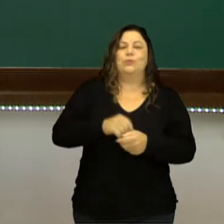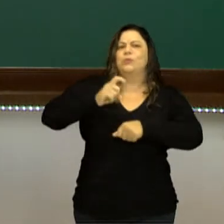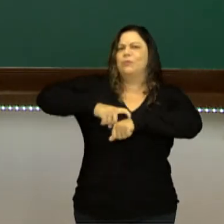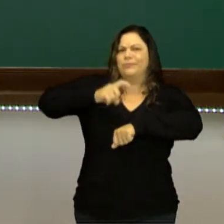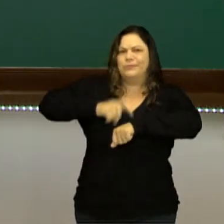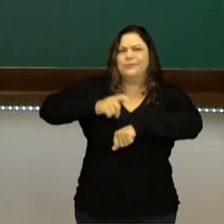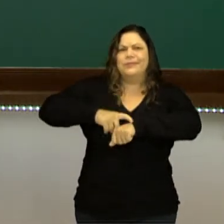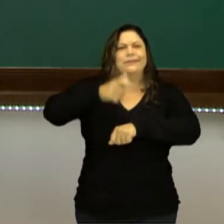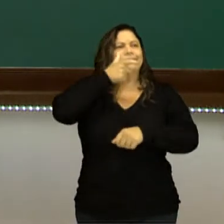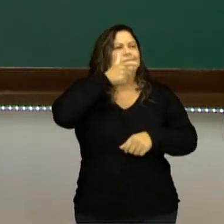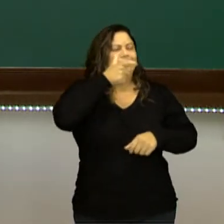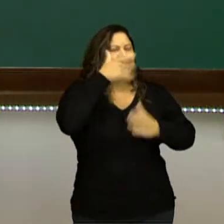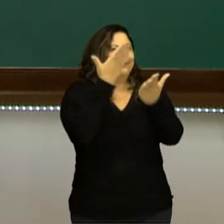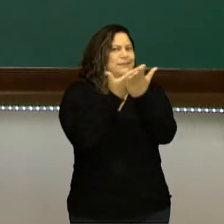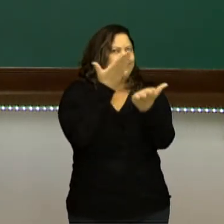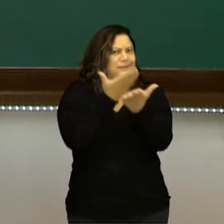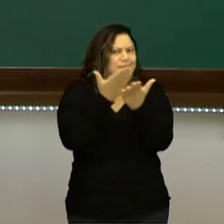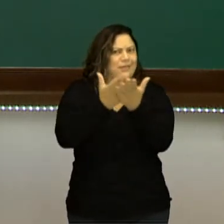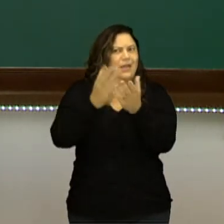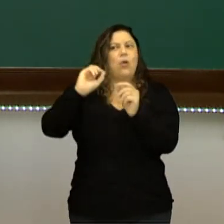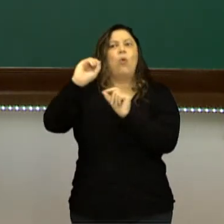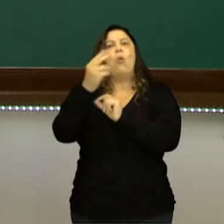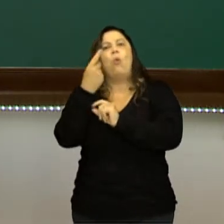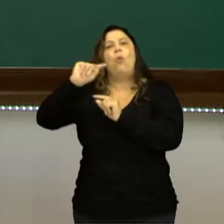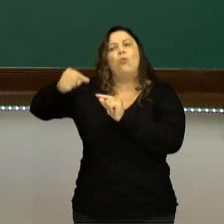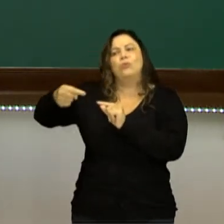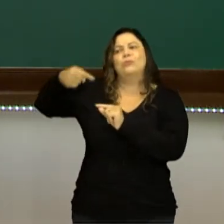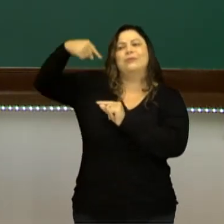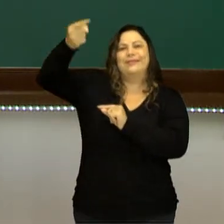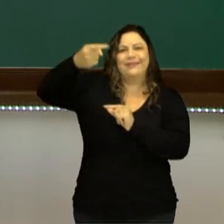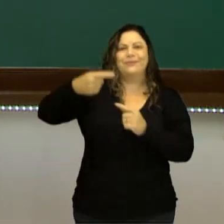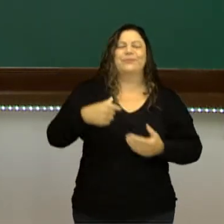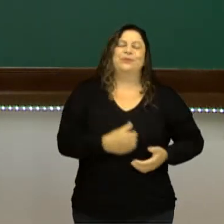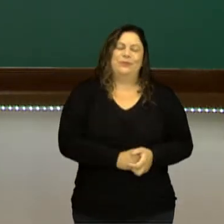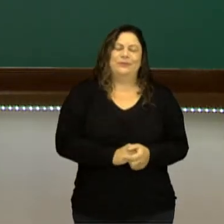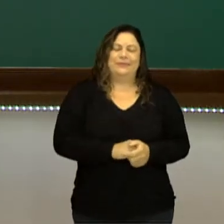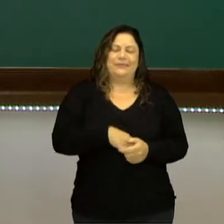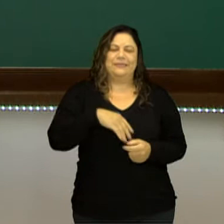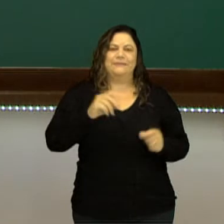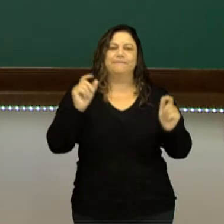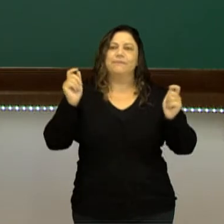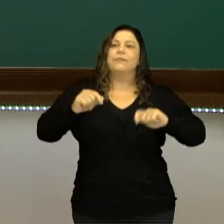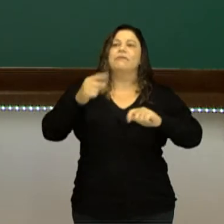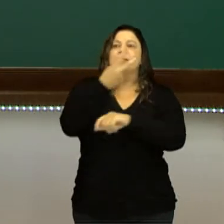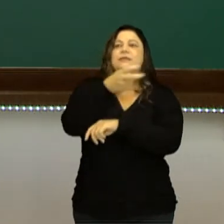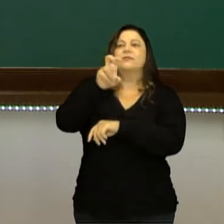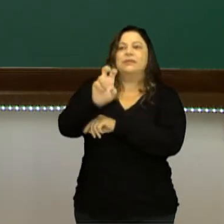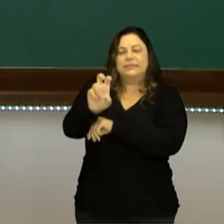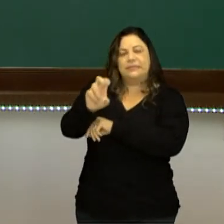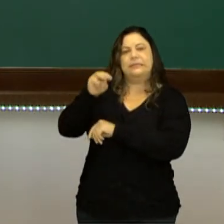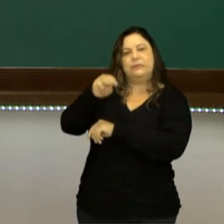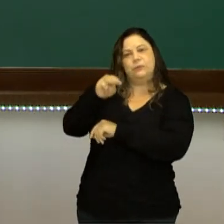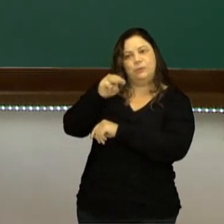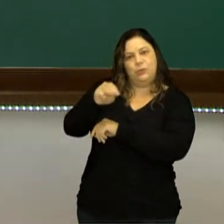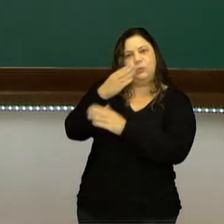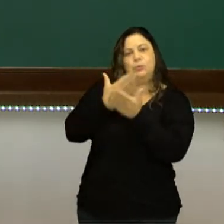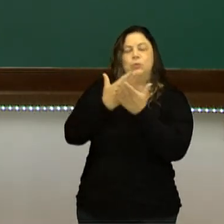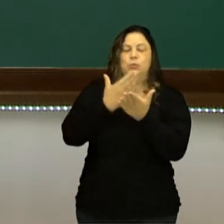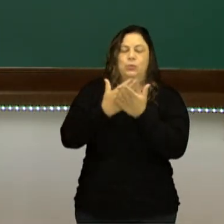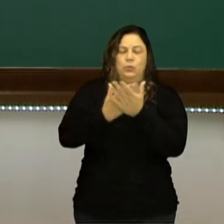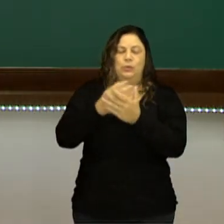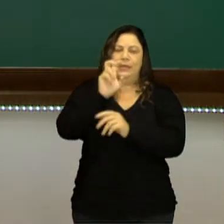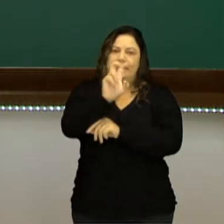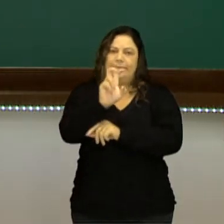gente assiste a aula ou resumir depois. Técnica Pomodoro, né, a gente faz 25 minutos de estudo, 5 minutos de